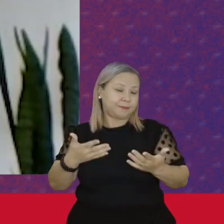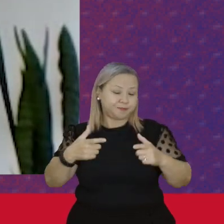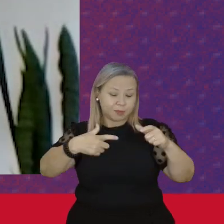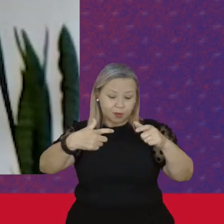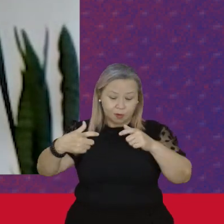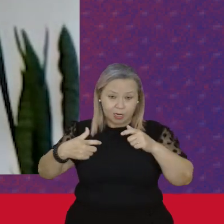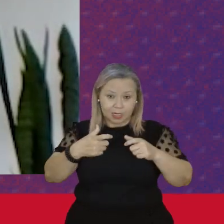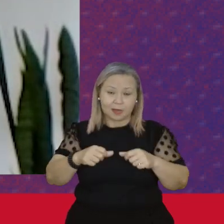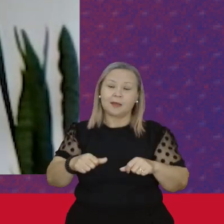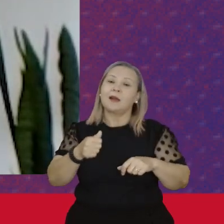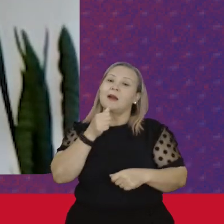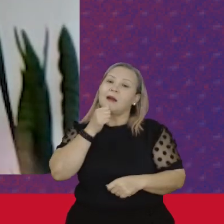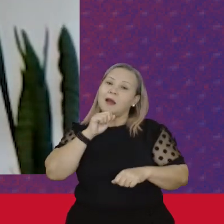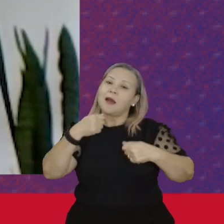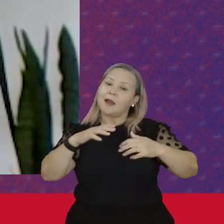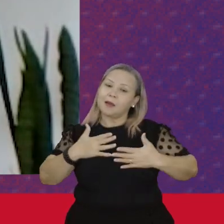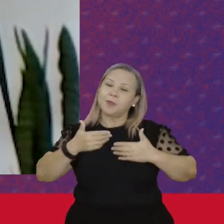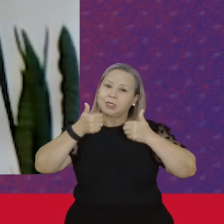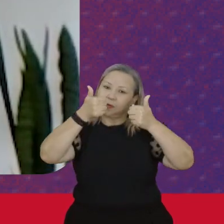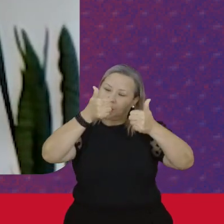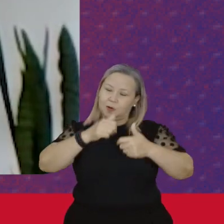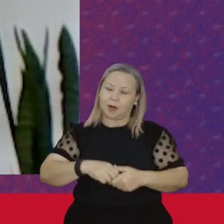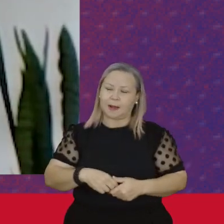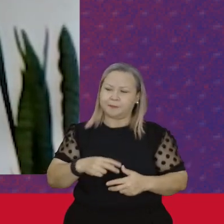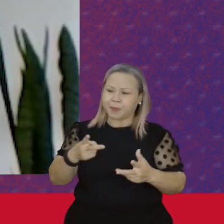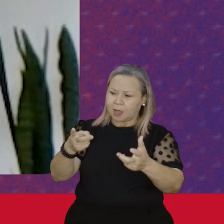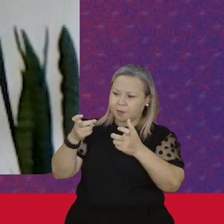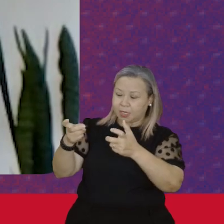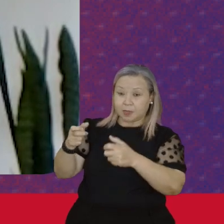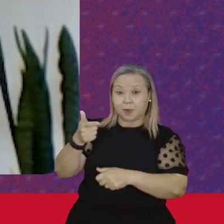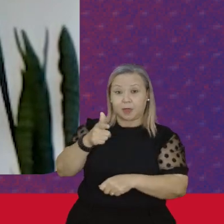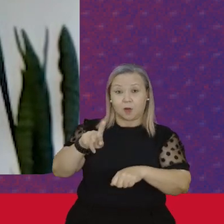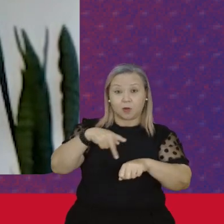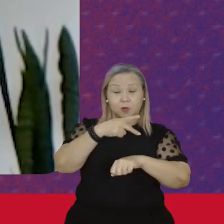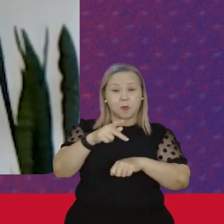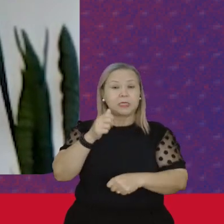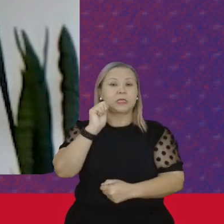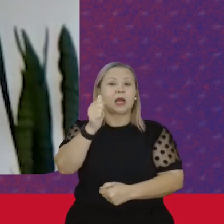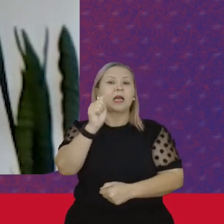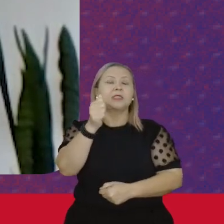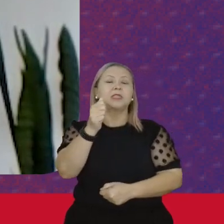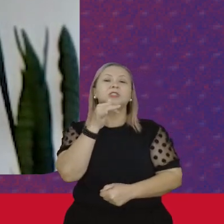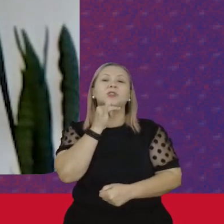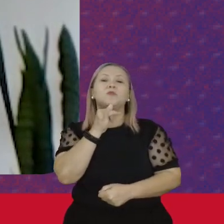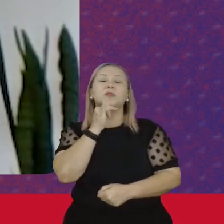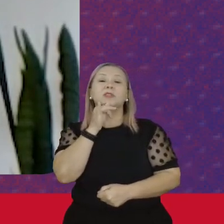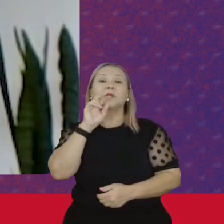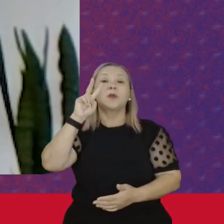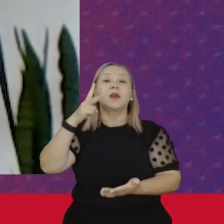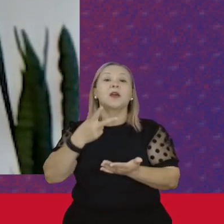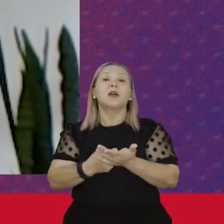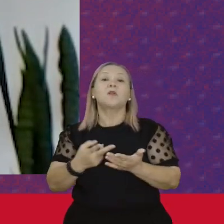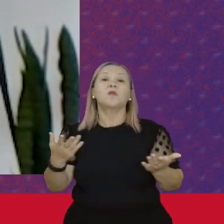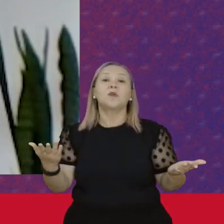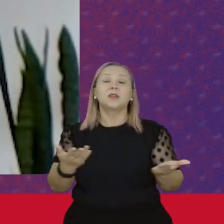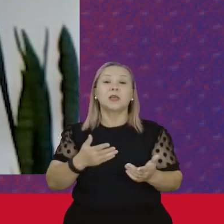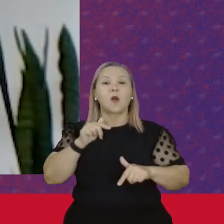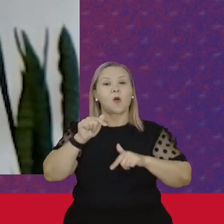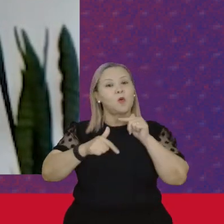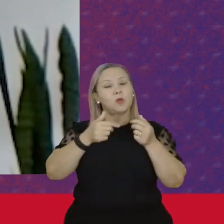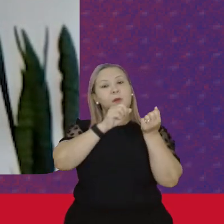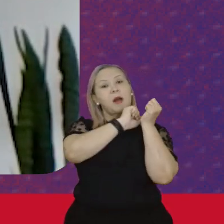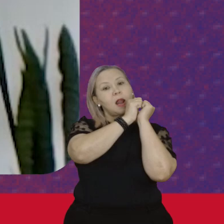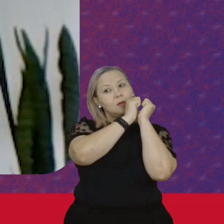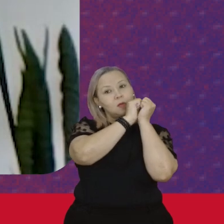que ser trilhado no Brasil, né? Nós vemos outros países, a exemplo da Argentina, que recentemente reconheceu esse trabalho doméstico,